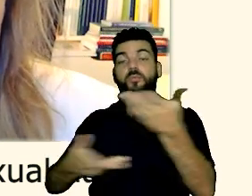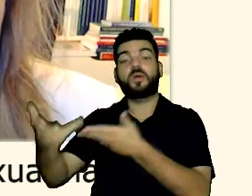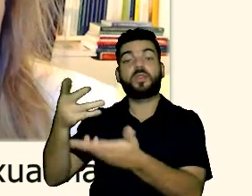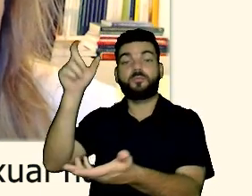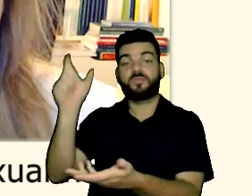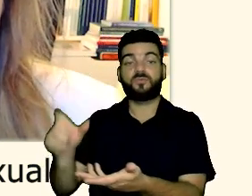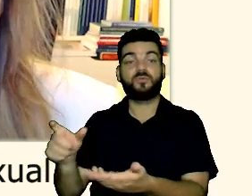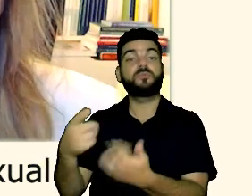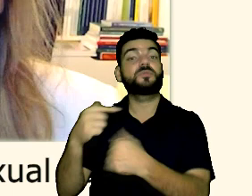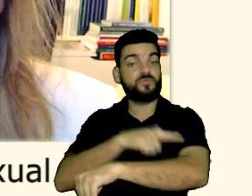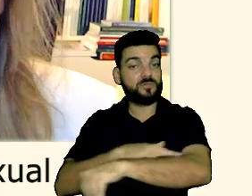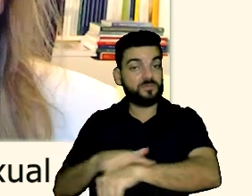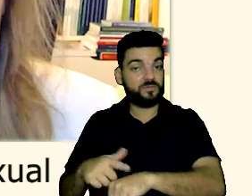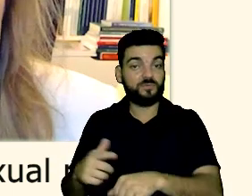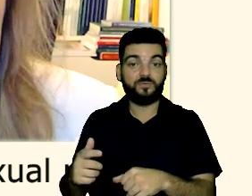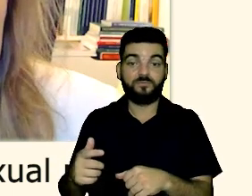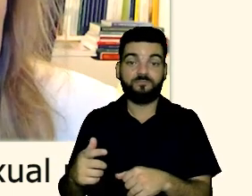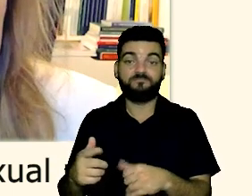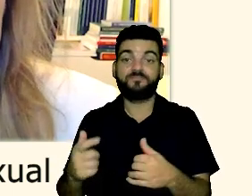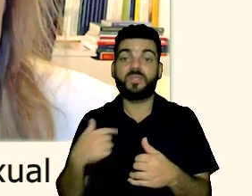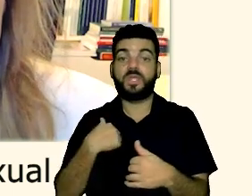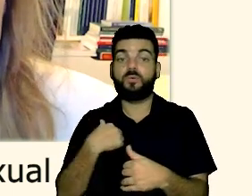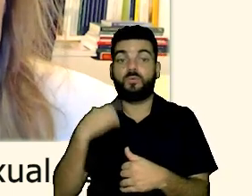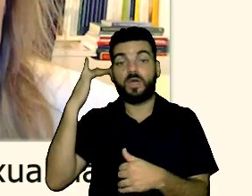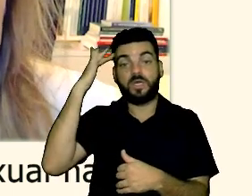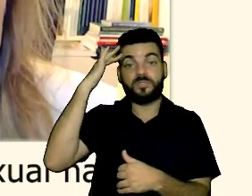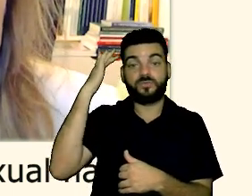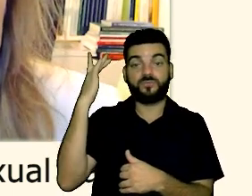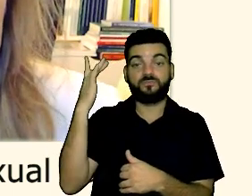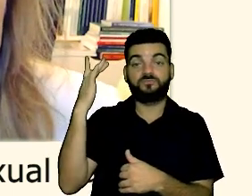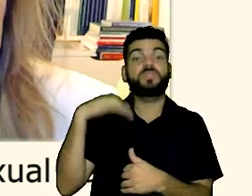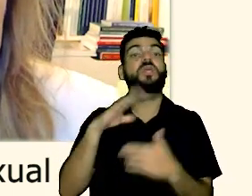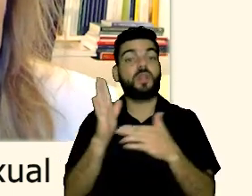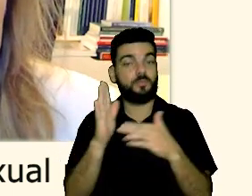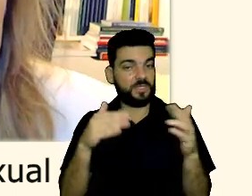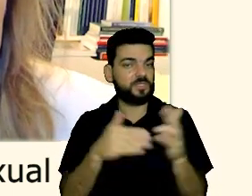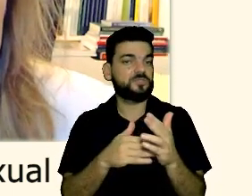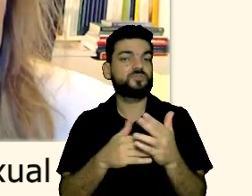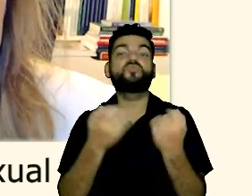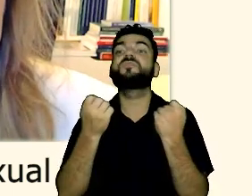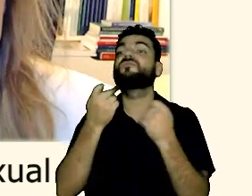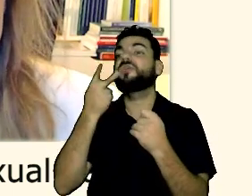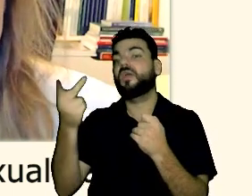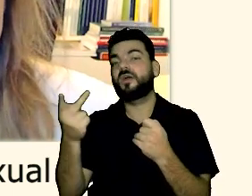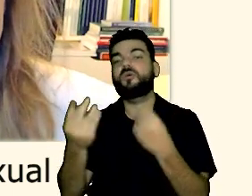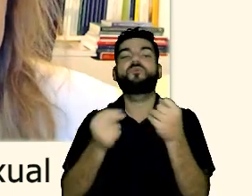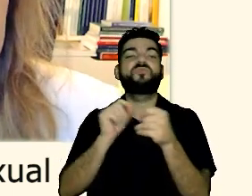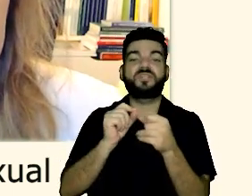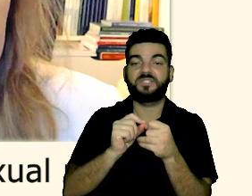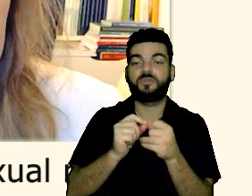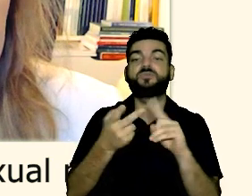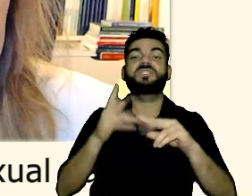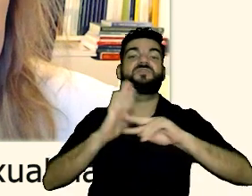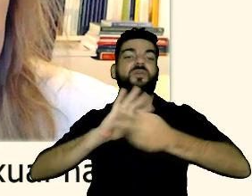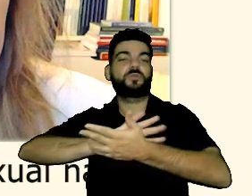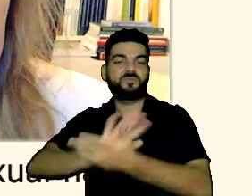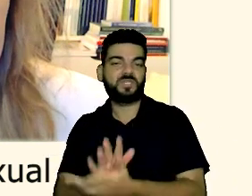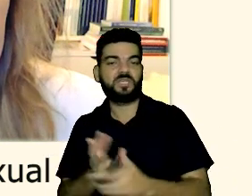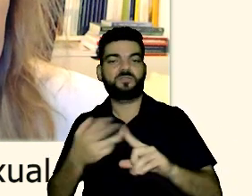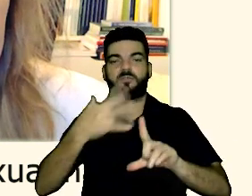lésbica, porém, às vezes o assunto surge, a gente se coloca, como qualquer pessoa pode se colocar. E